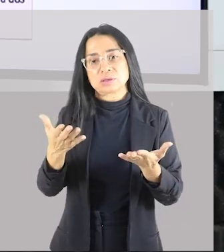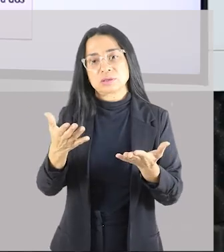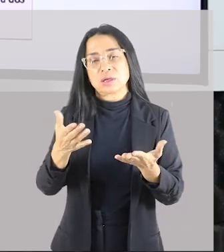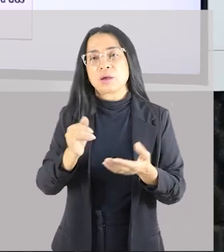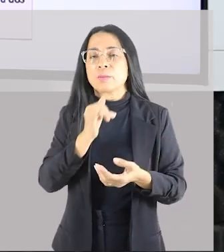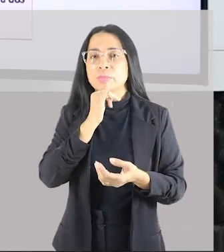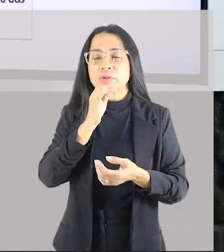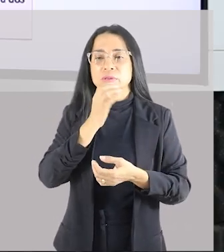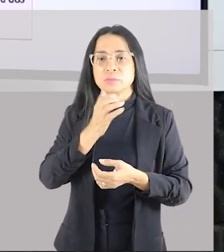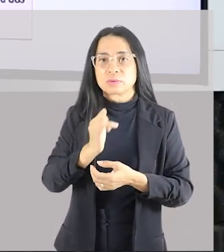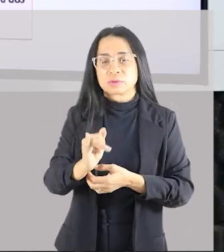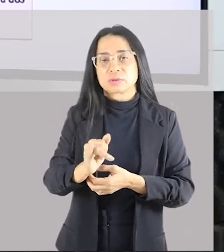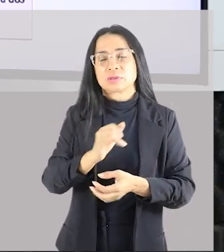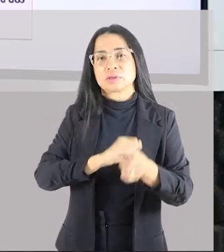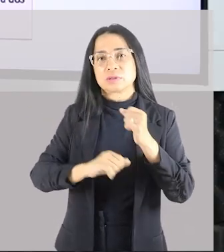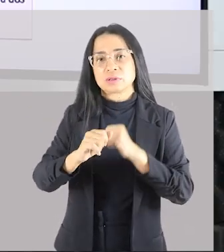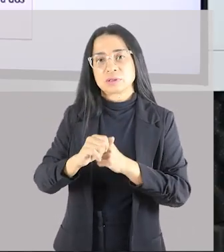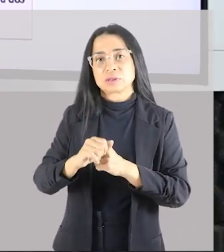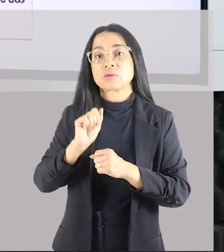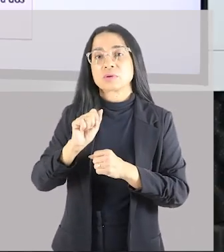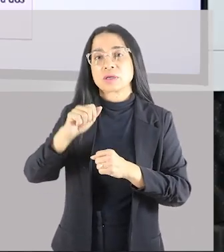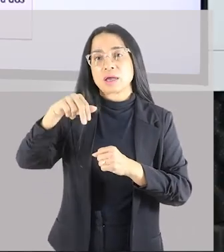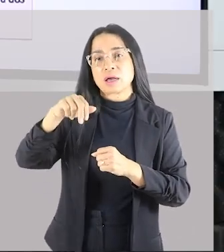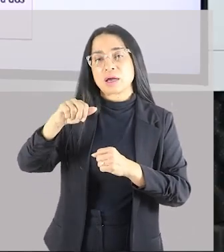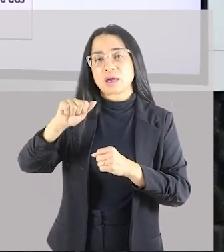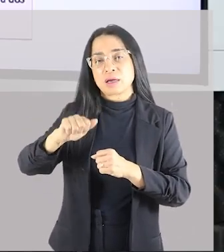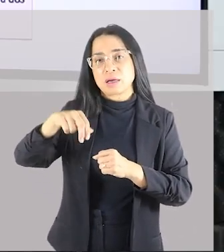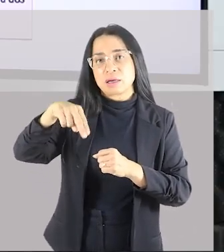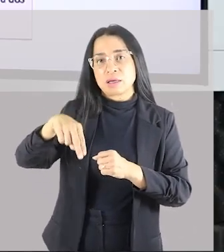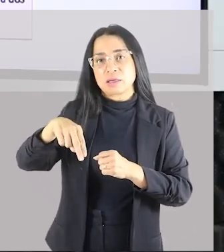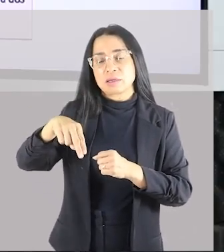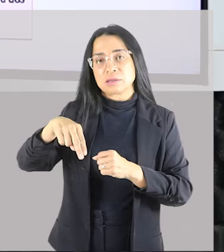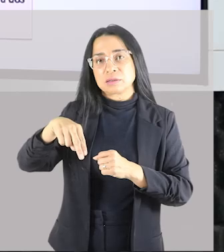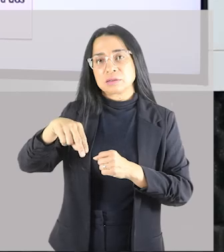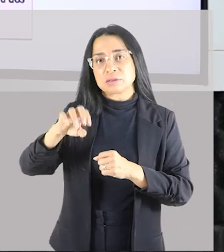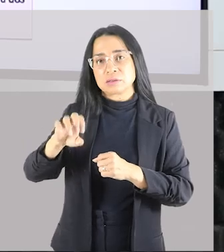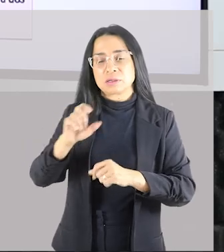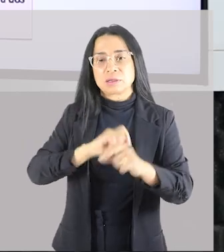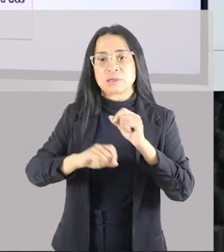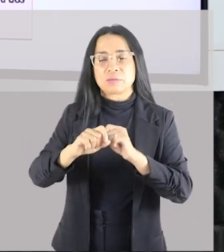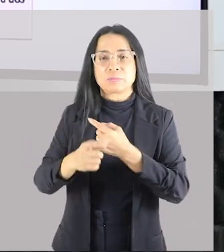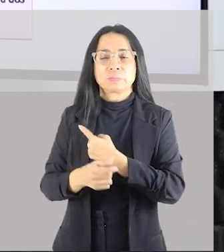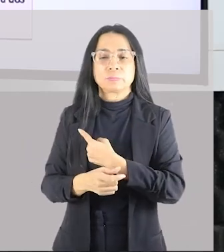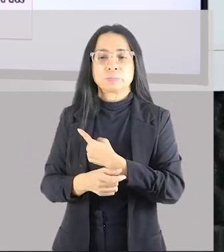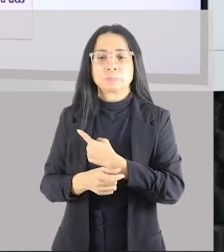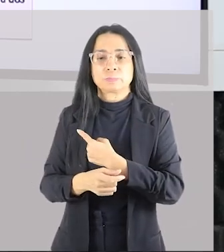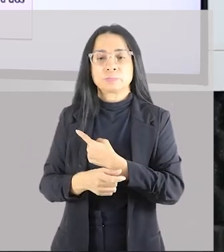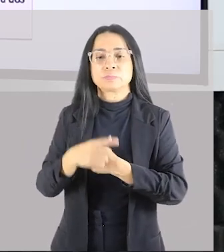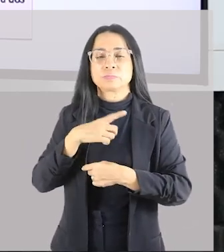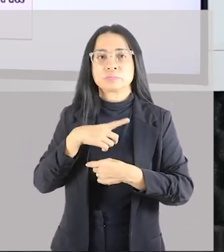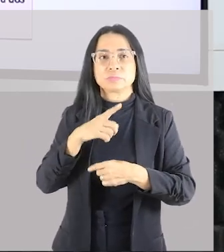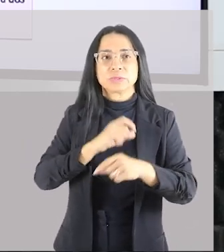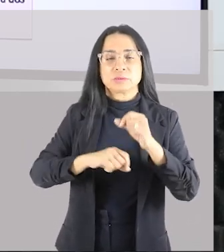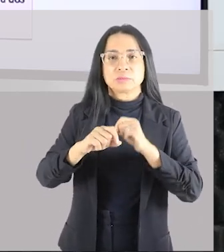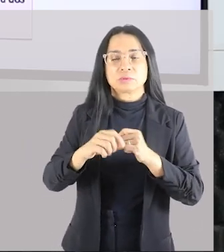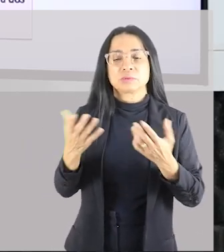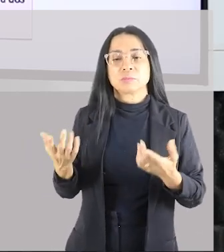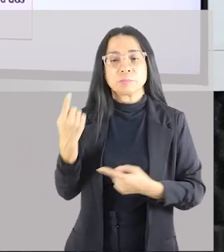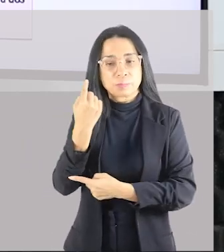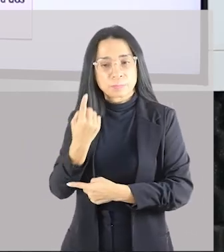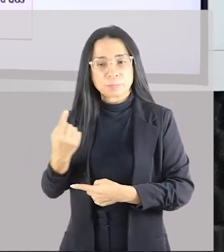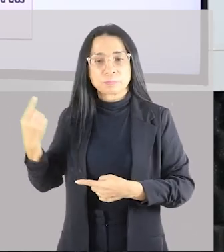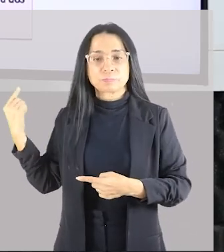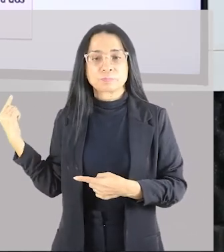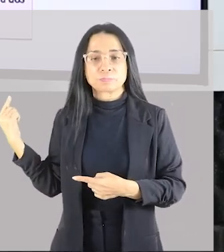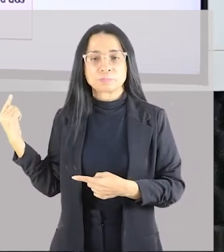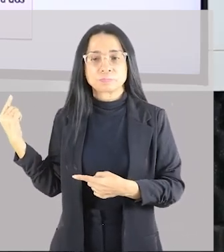a Agência Nacional de Energia Elétrica. E aí, quanto à propriedade, no capitalismo nós temos uma ênfase na propriedade privada dos